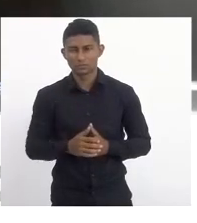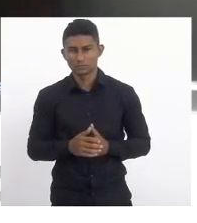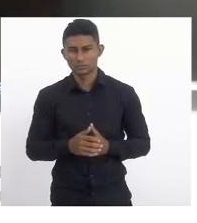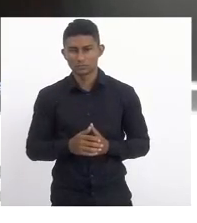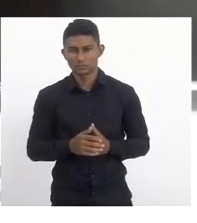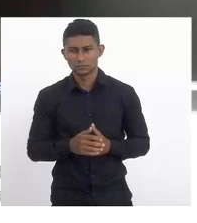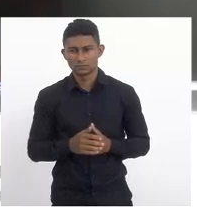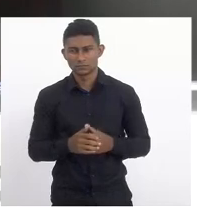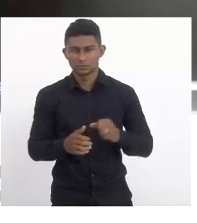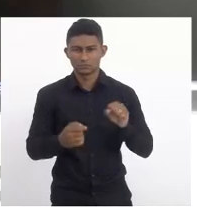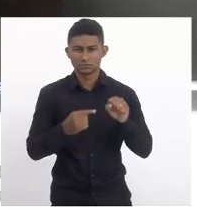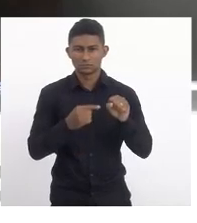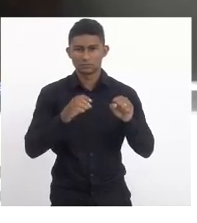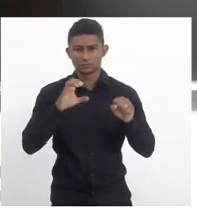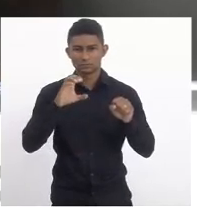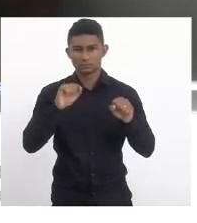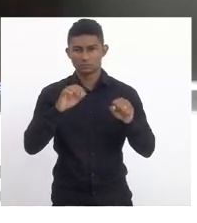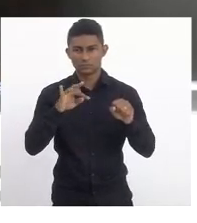Catiúcha.